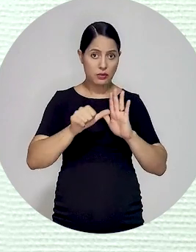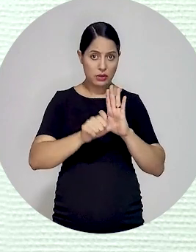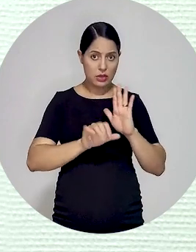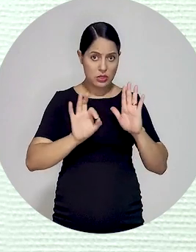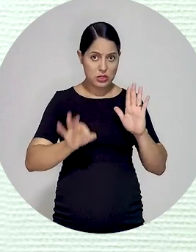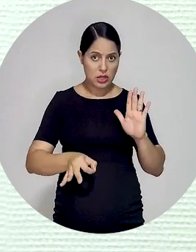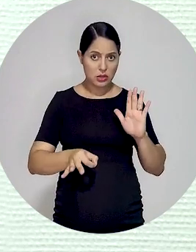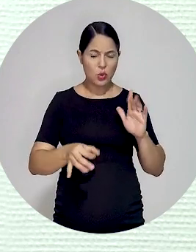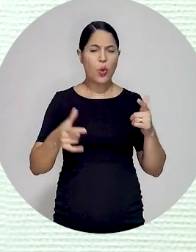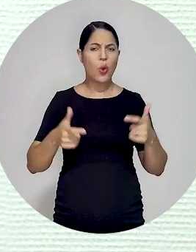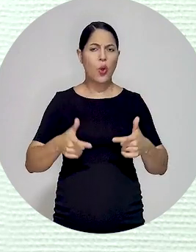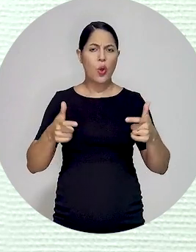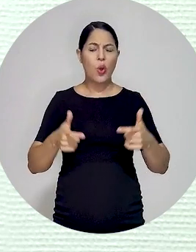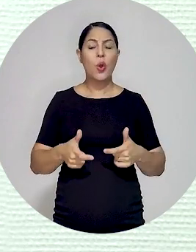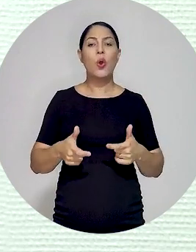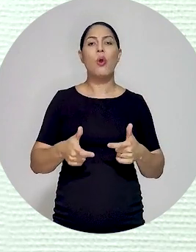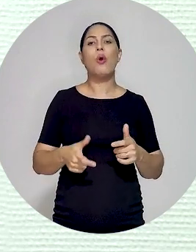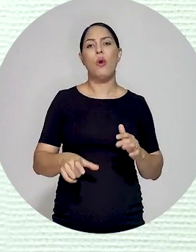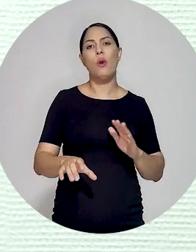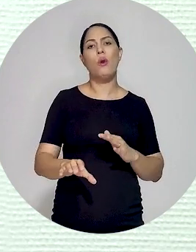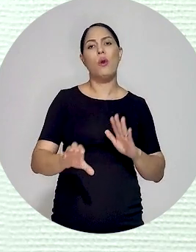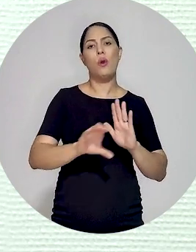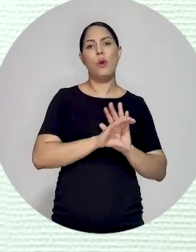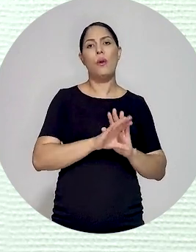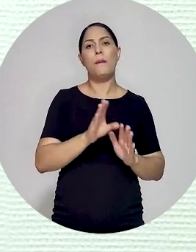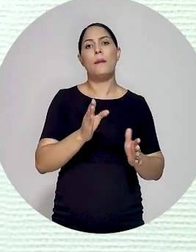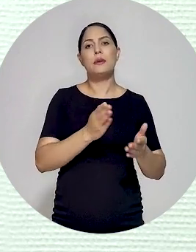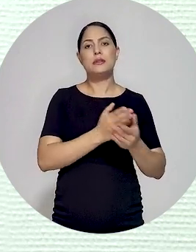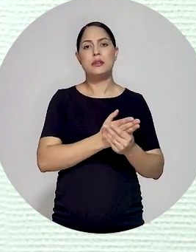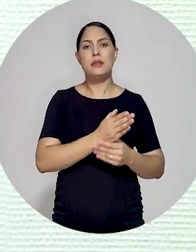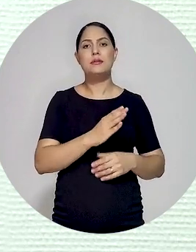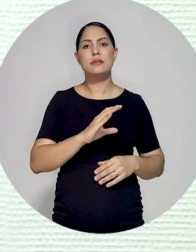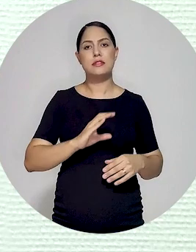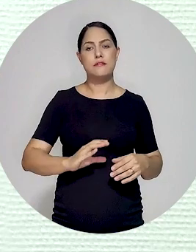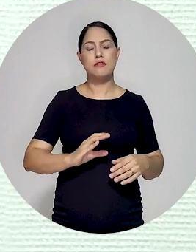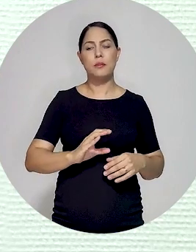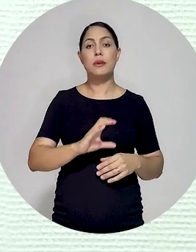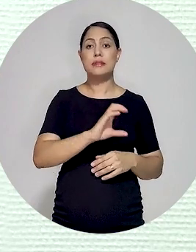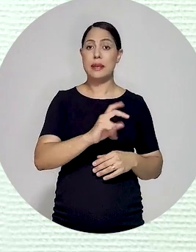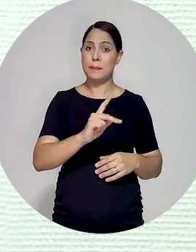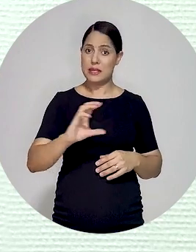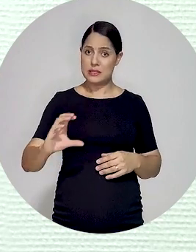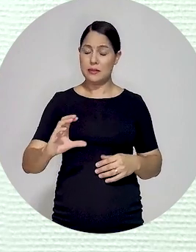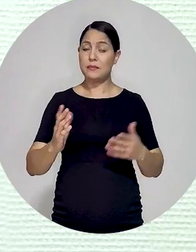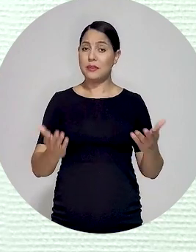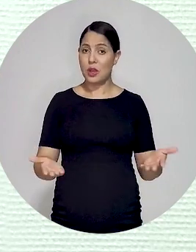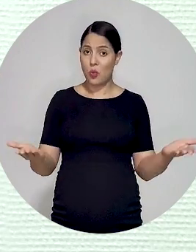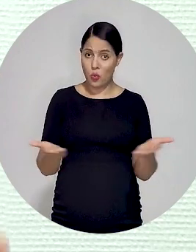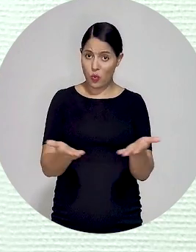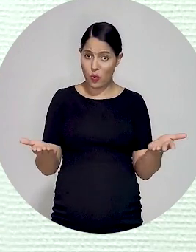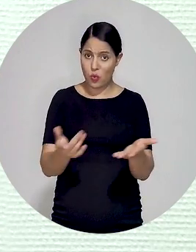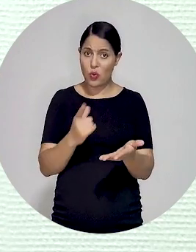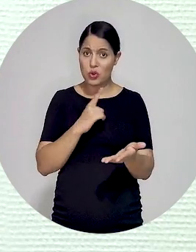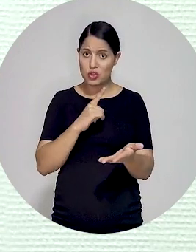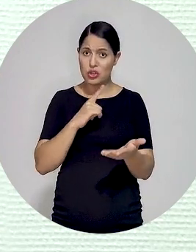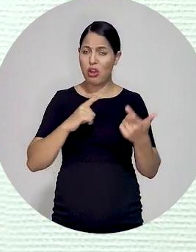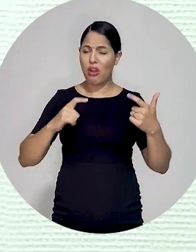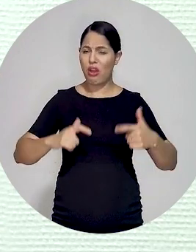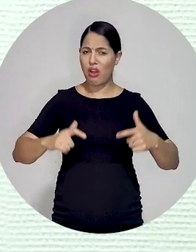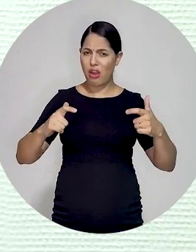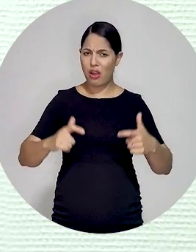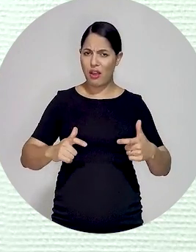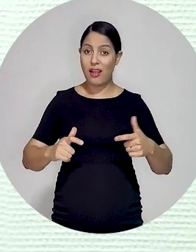alterações legislativas no Código de Processo Civil. São 20 propostas hoje de PL, projetos de lei, que